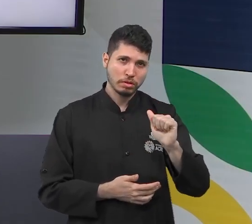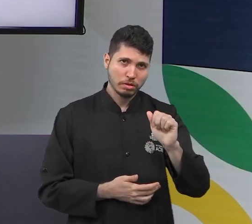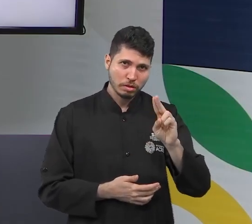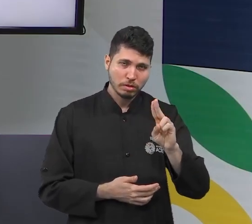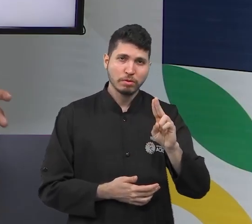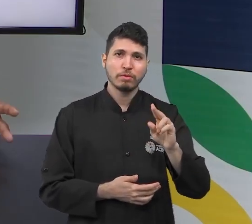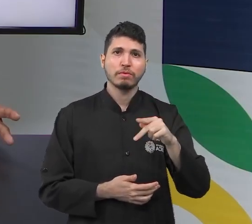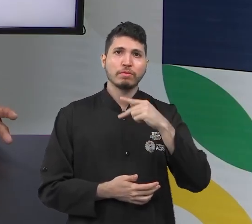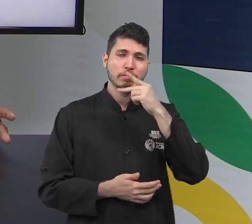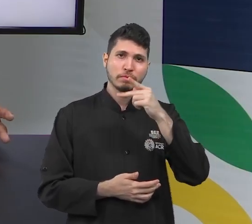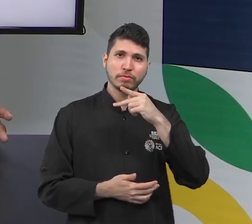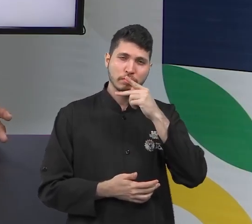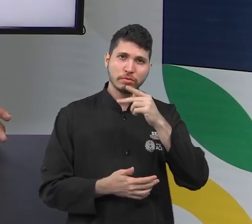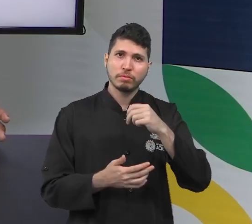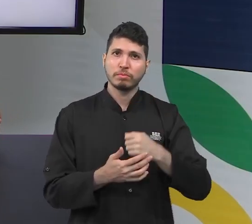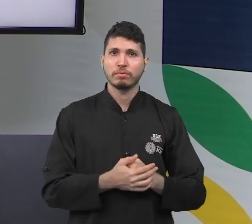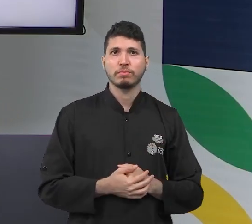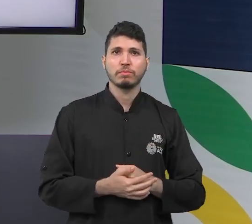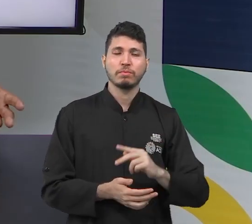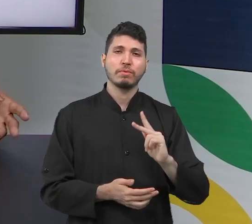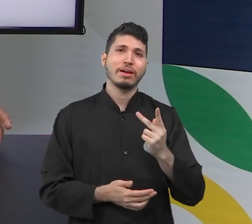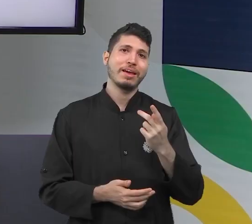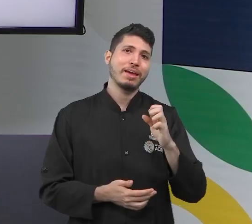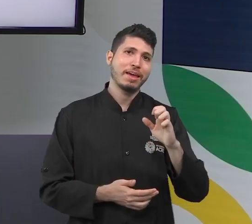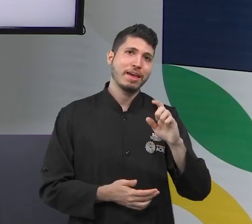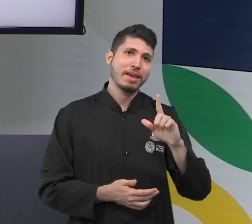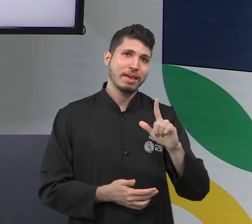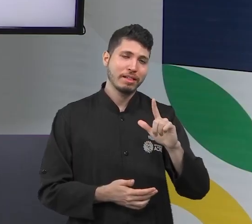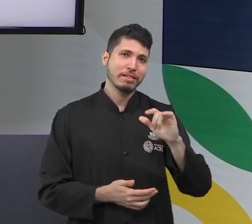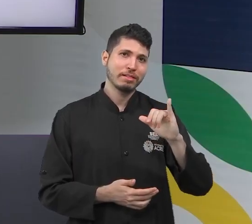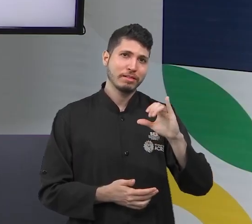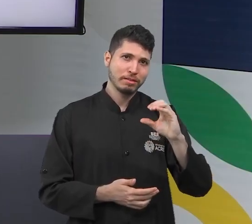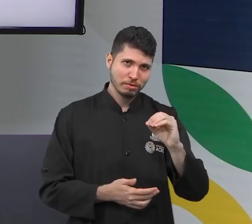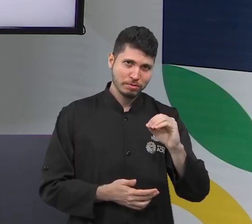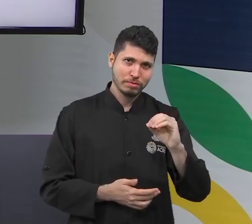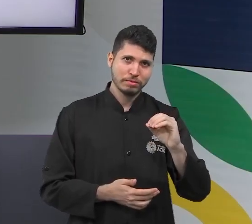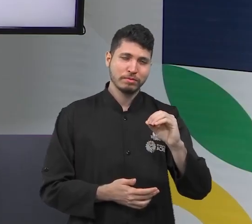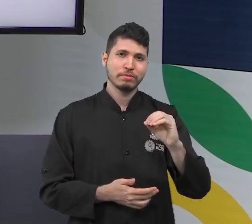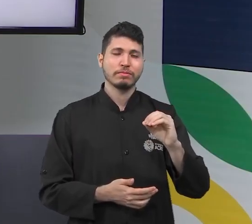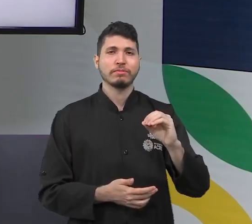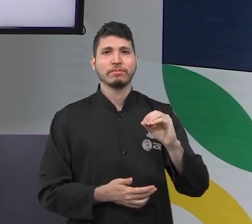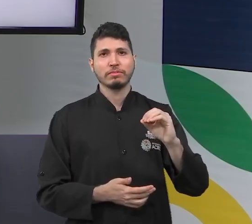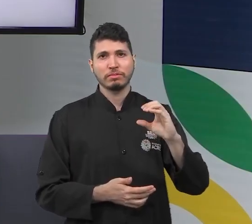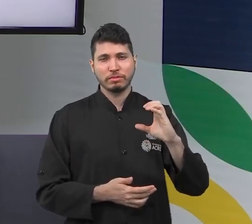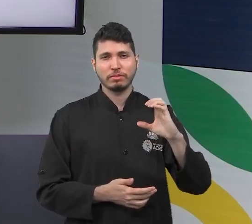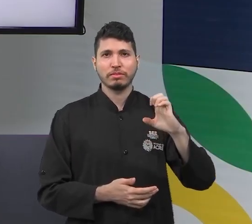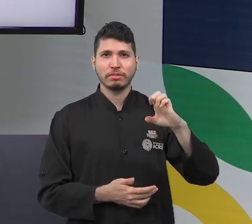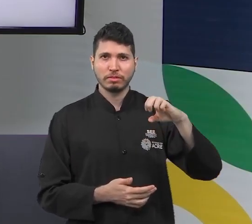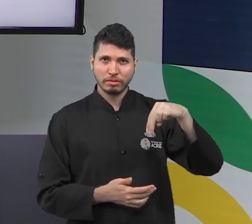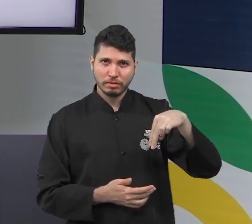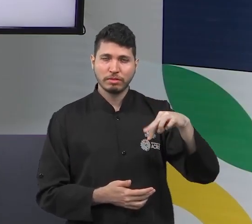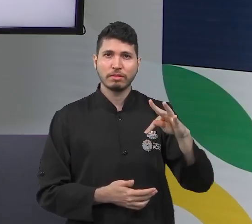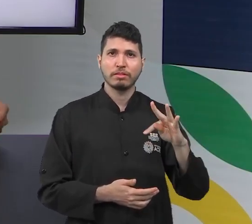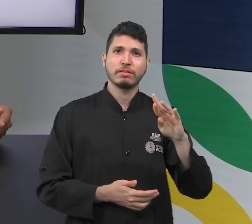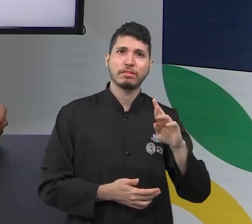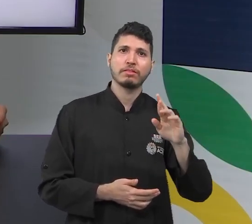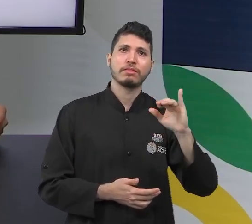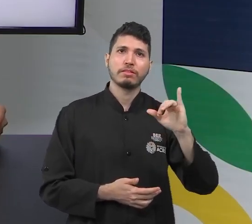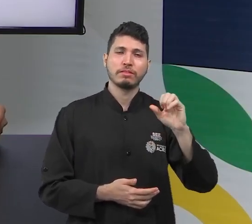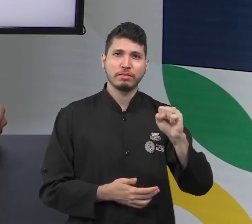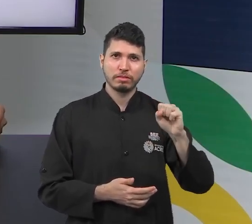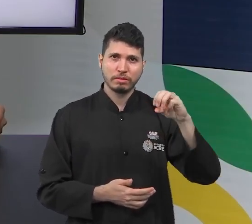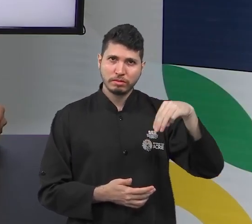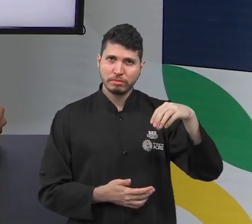o heliocentrismo, aí o Sol como centro do universo, aí a gente vai mudar a